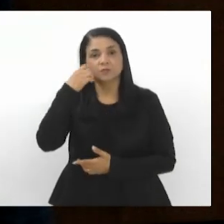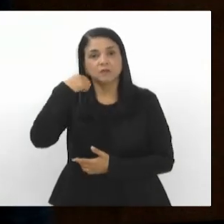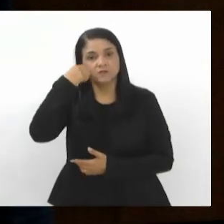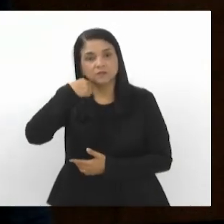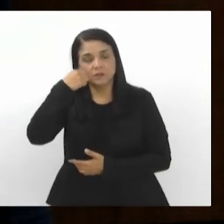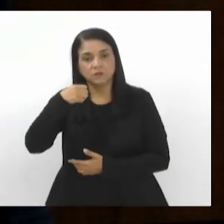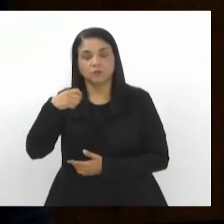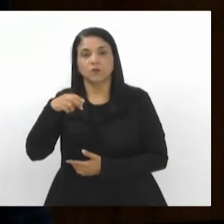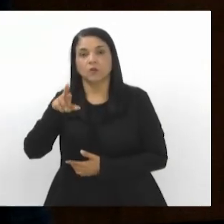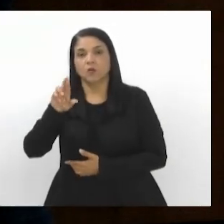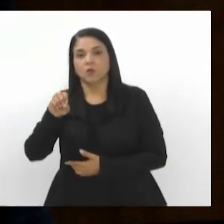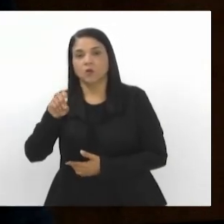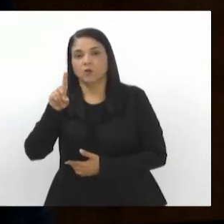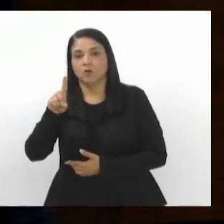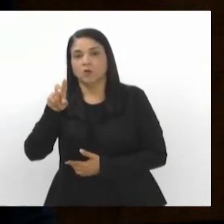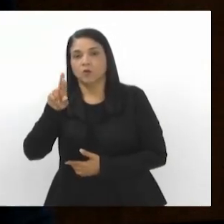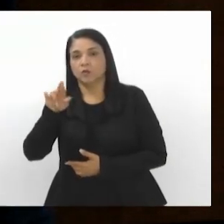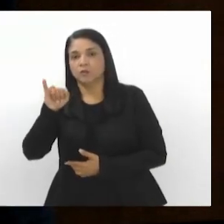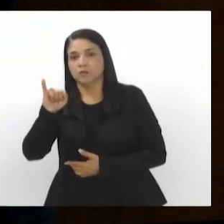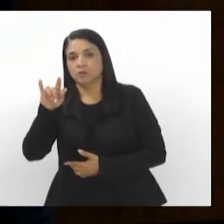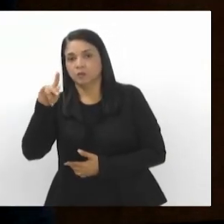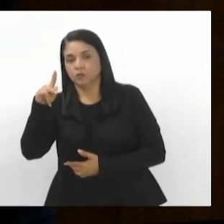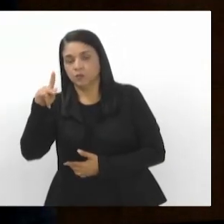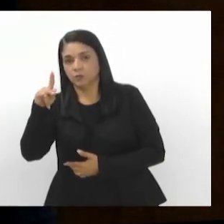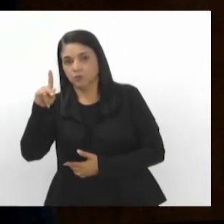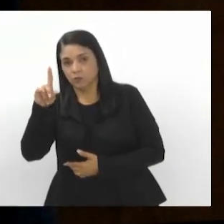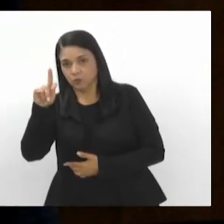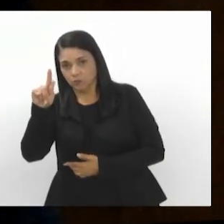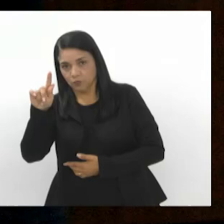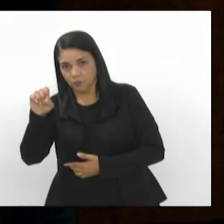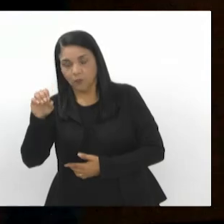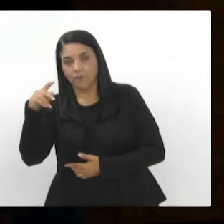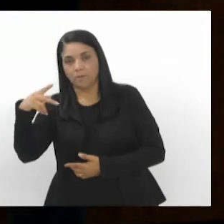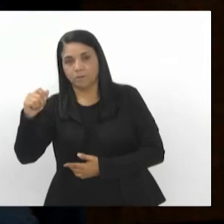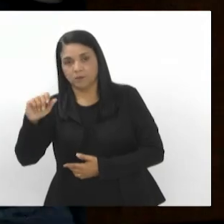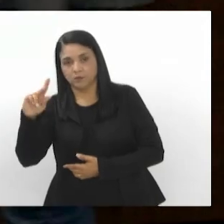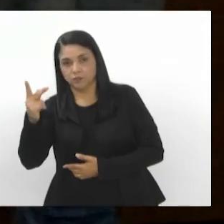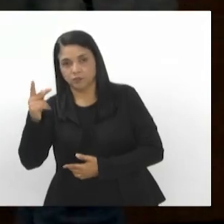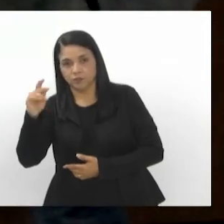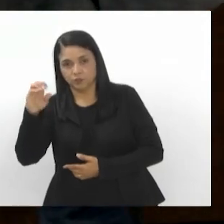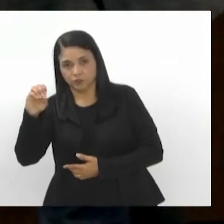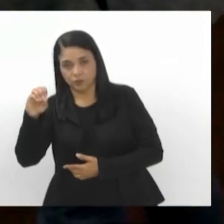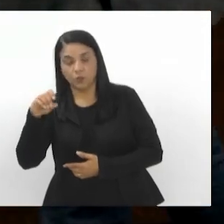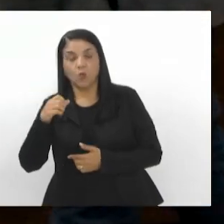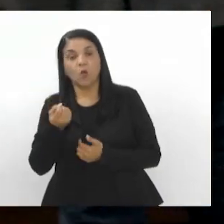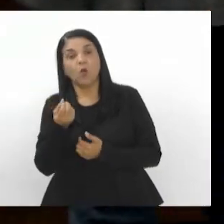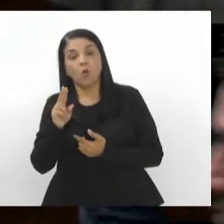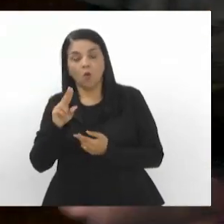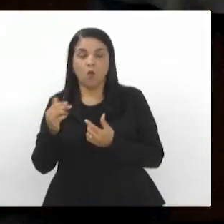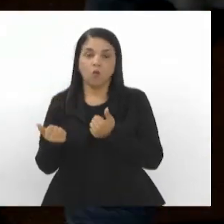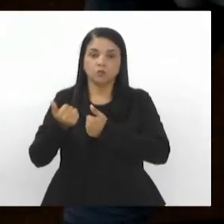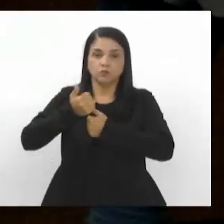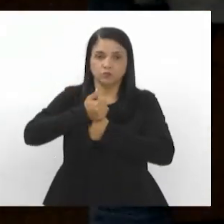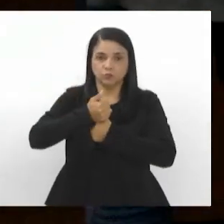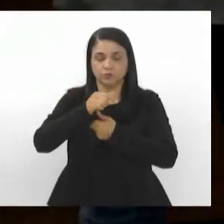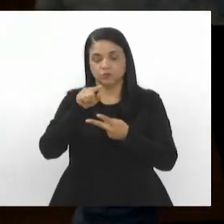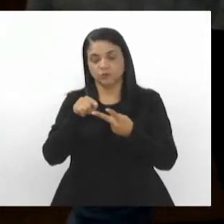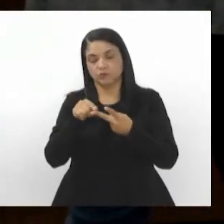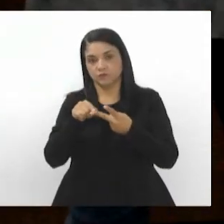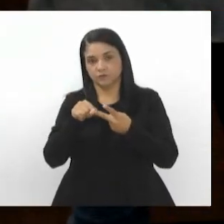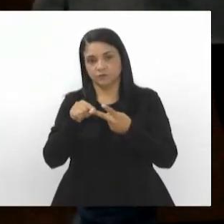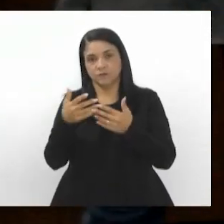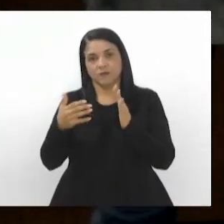Rodrigo Pacheco, presidente da Casa, ou aprovar o substitutivo da Câmara. E eu